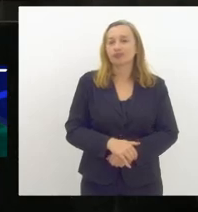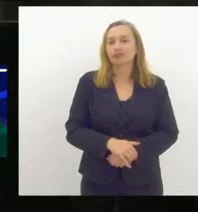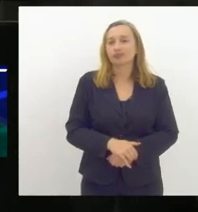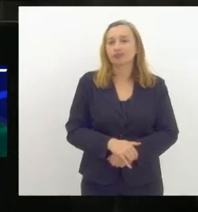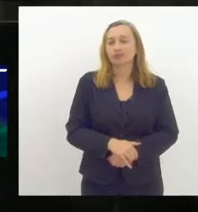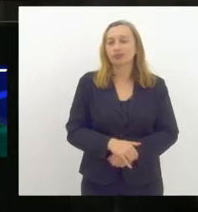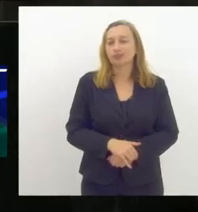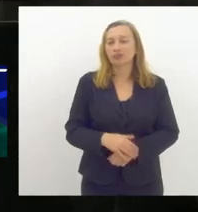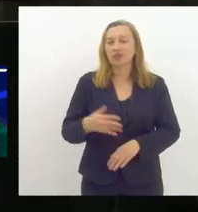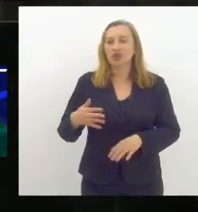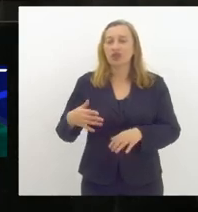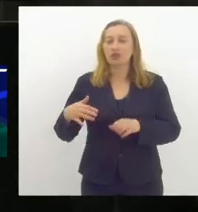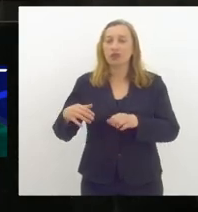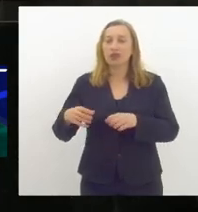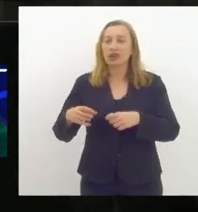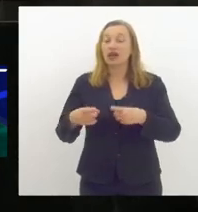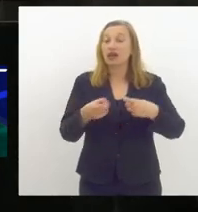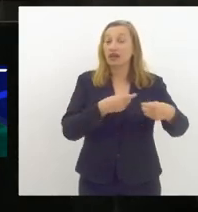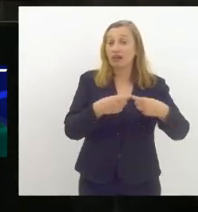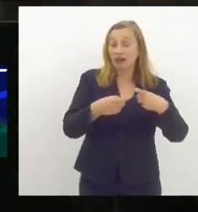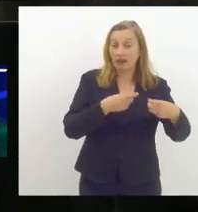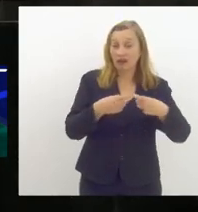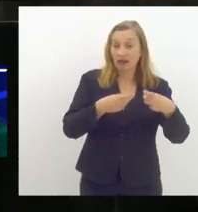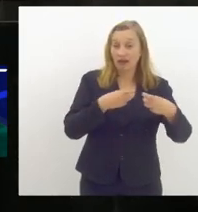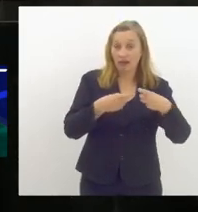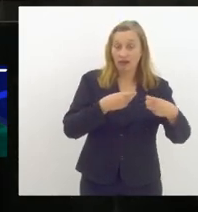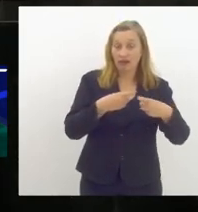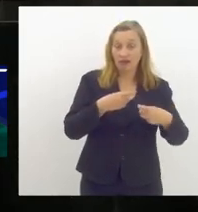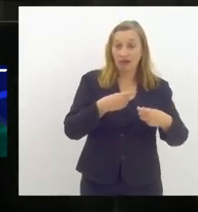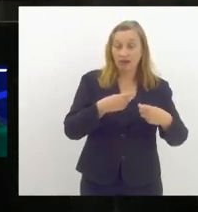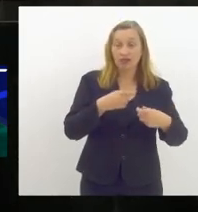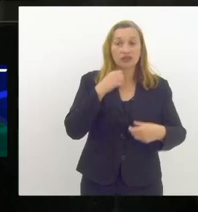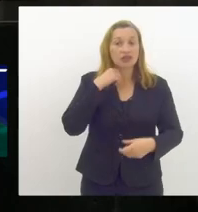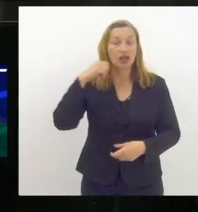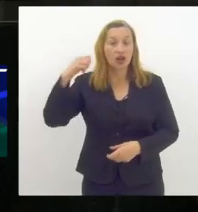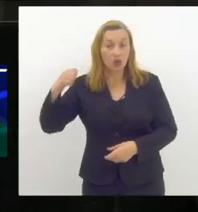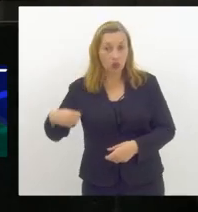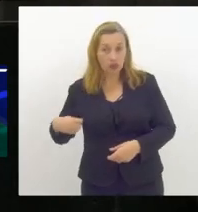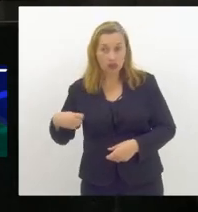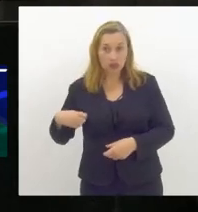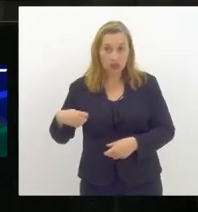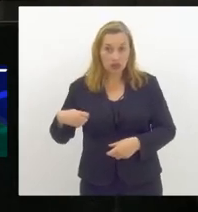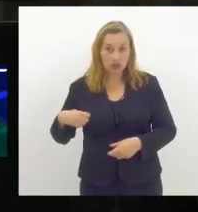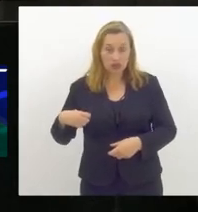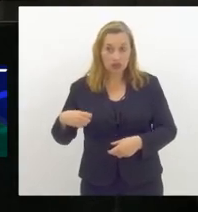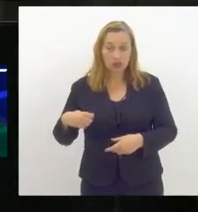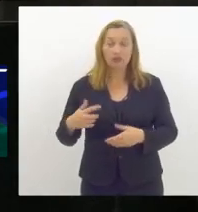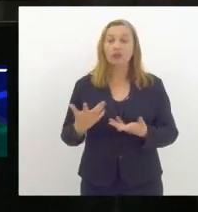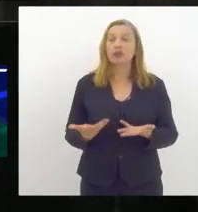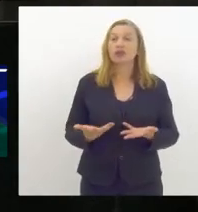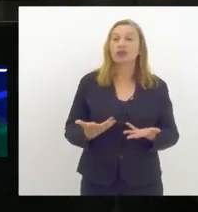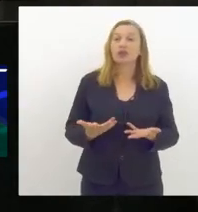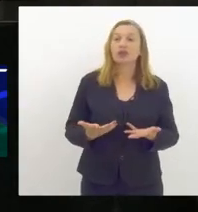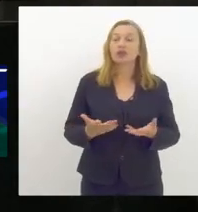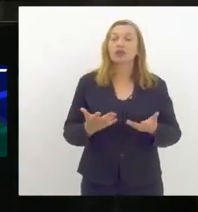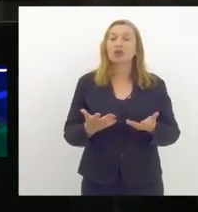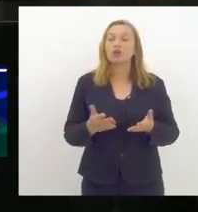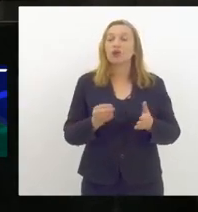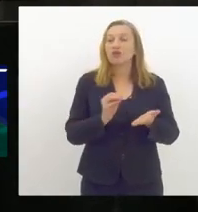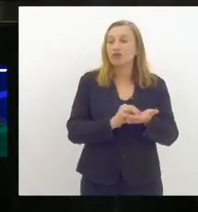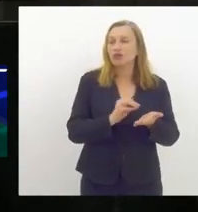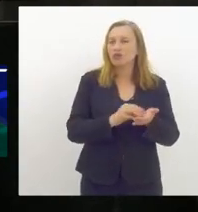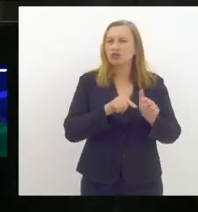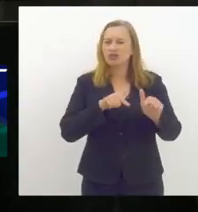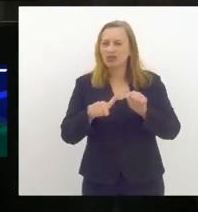invasão da Rússia a Ucrânia essa crise fez com que o desemprego